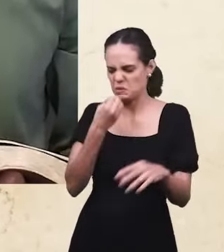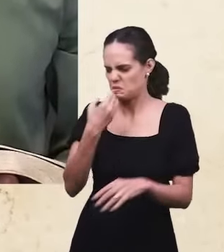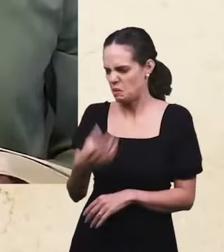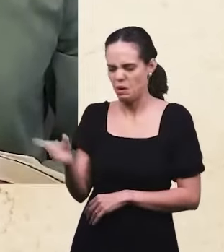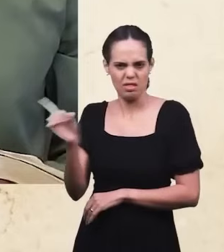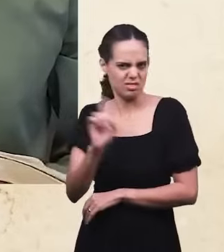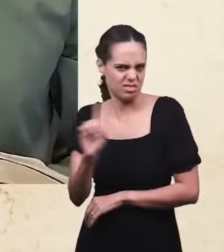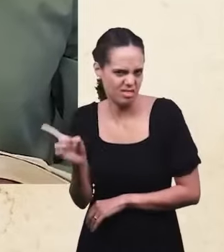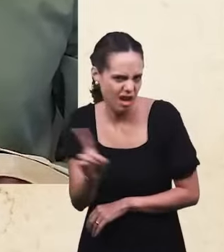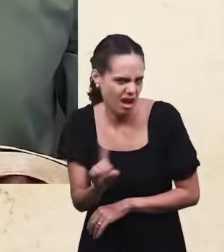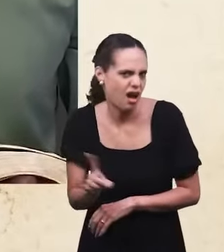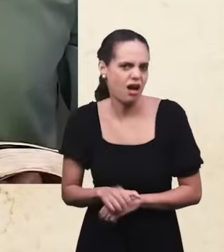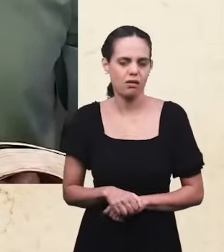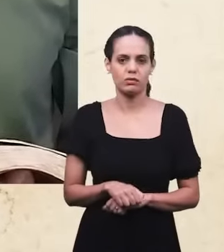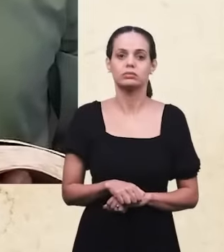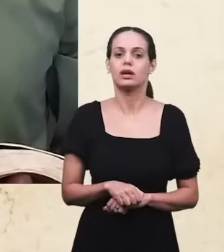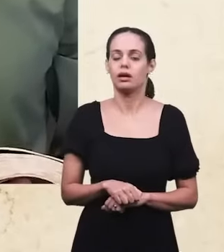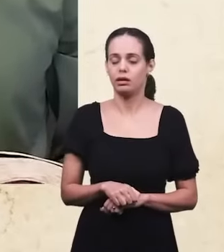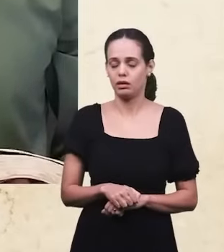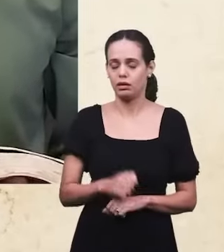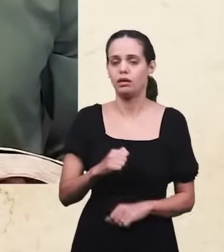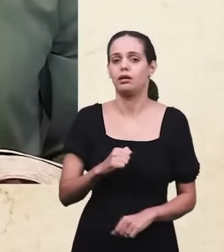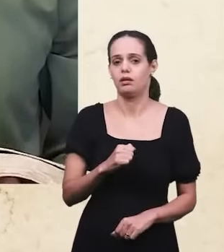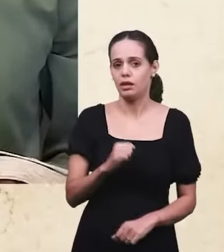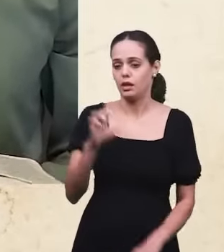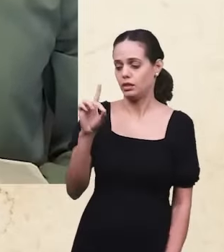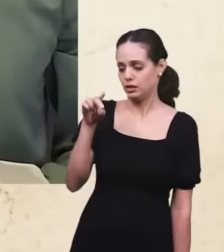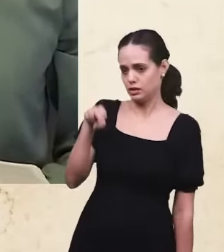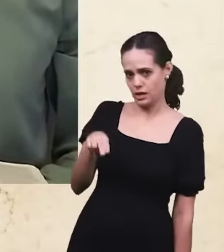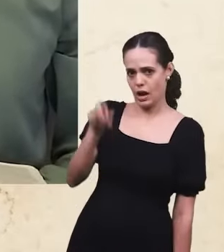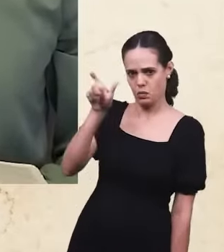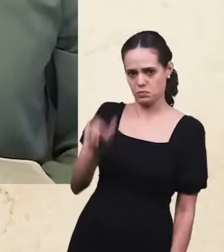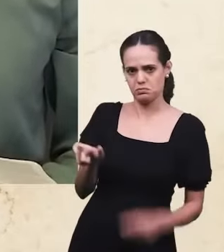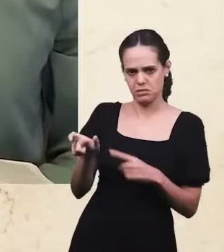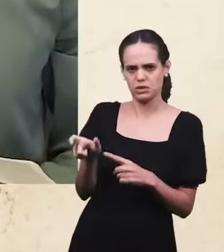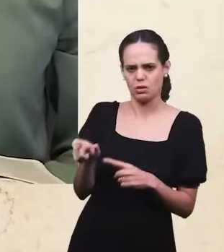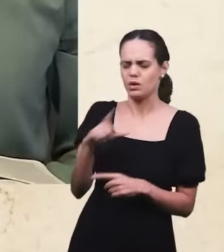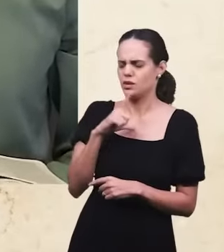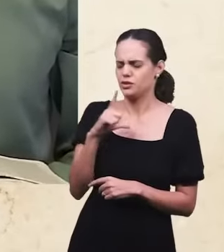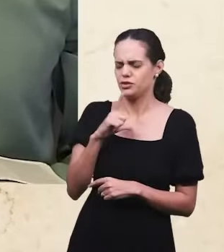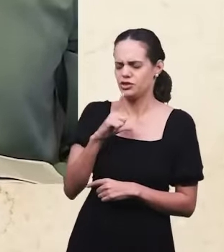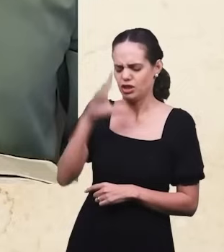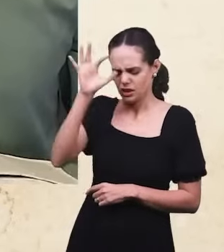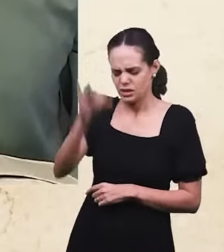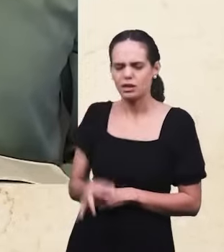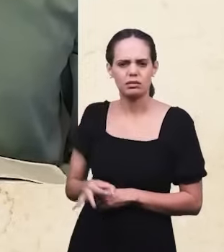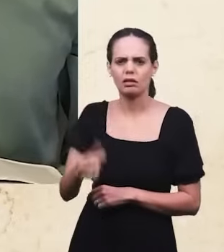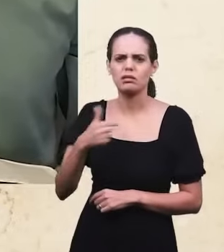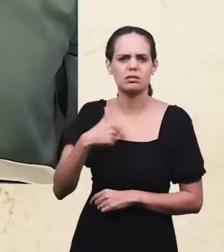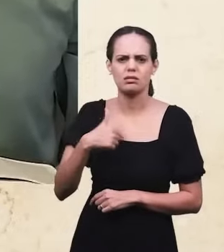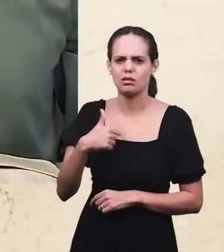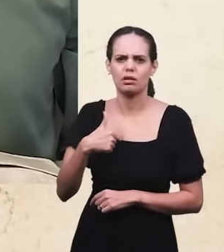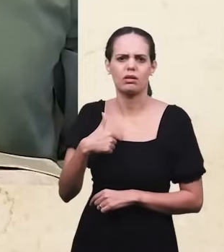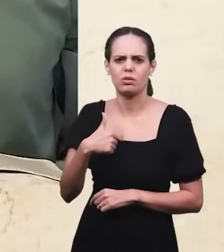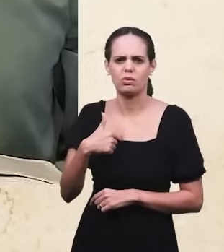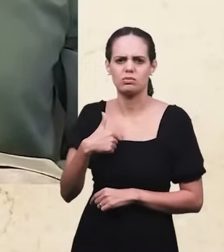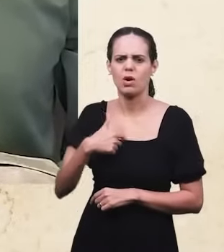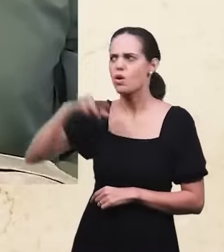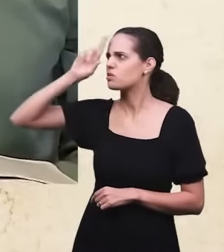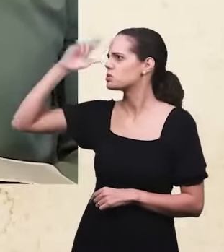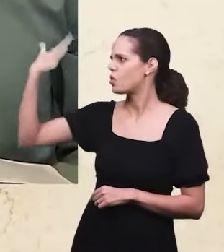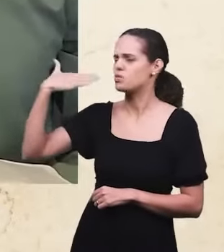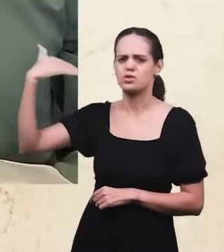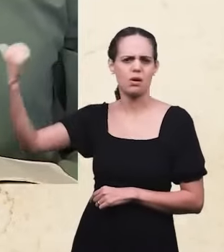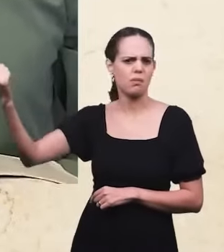só para tirar sua identidade. Daniel, ele tinha a certeza de quem ele era e do seu chamado. Jovem,